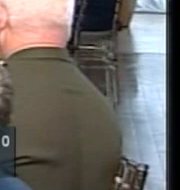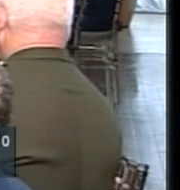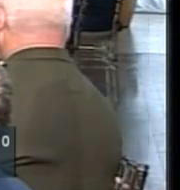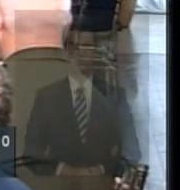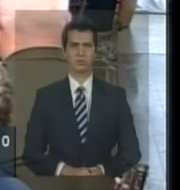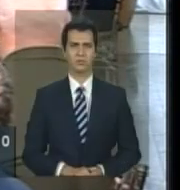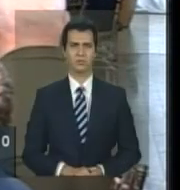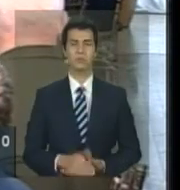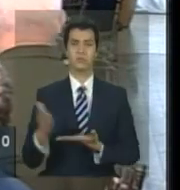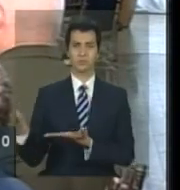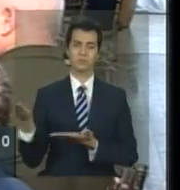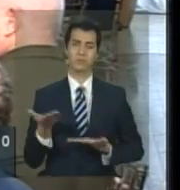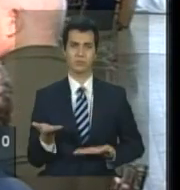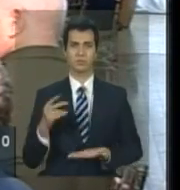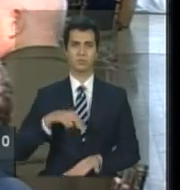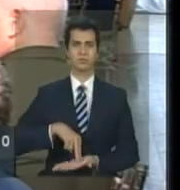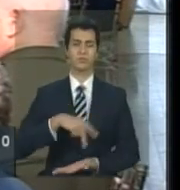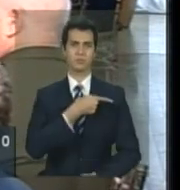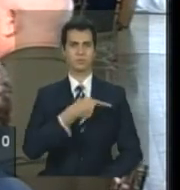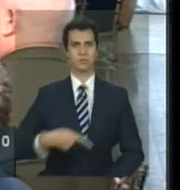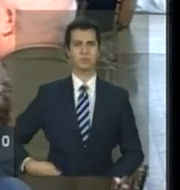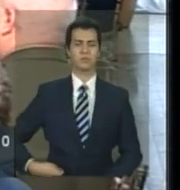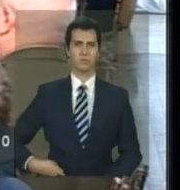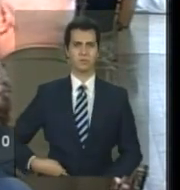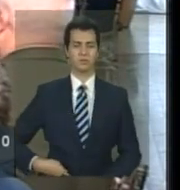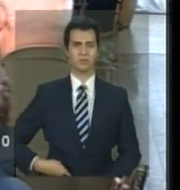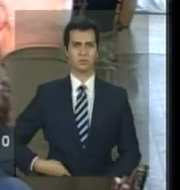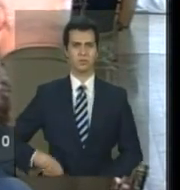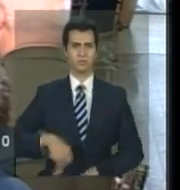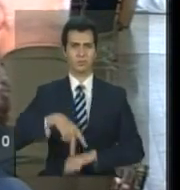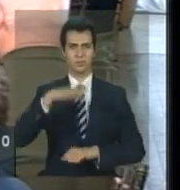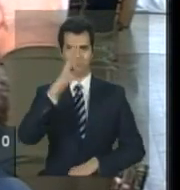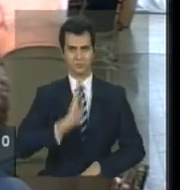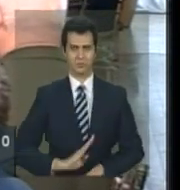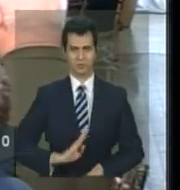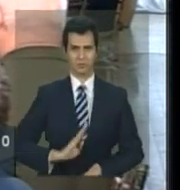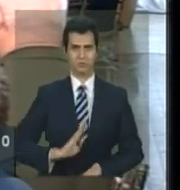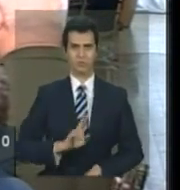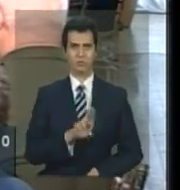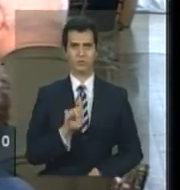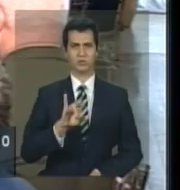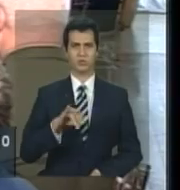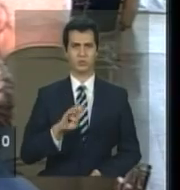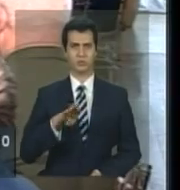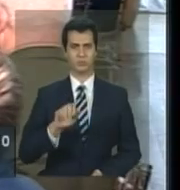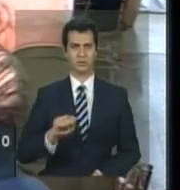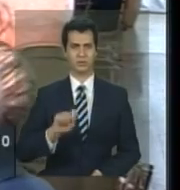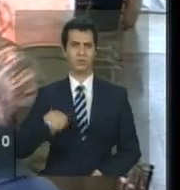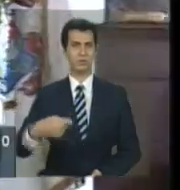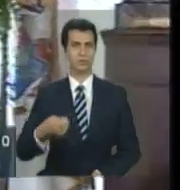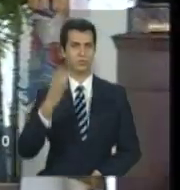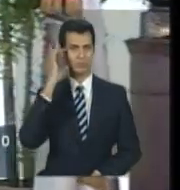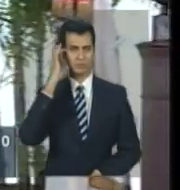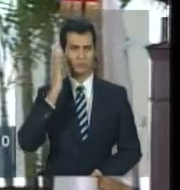Com a palavra, a excelentíssima senhora Presidenta da República, Dilma Rousseff.